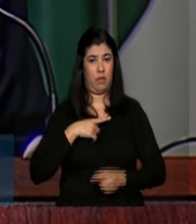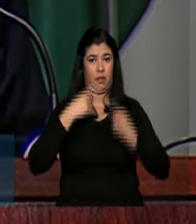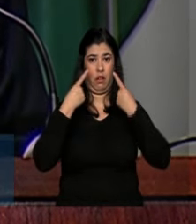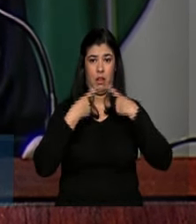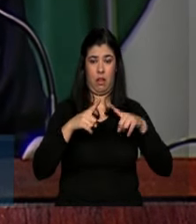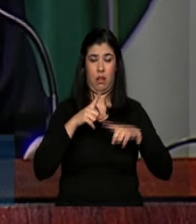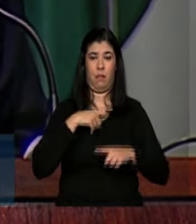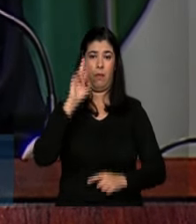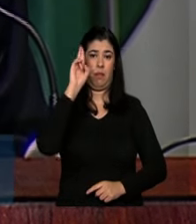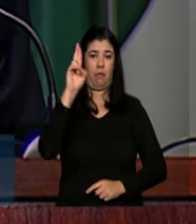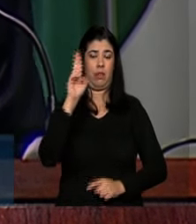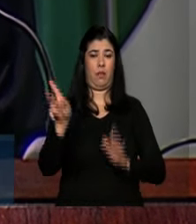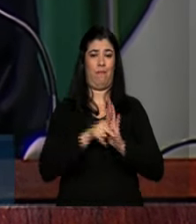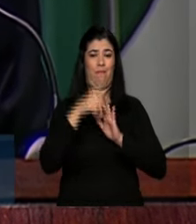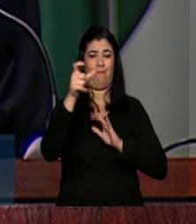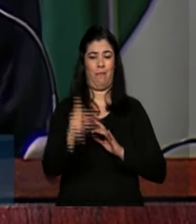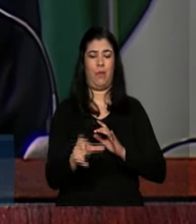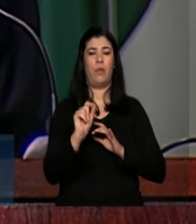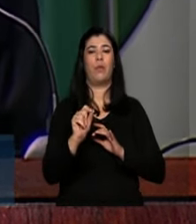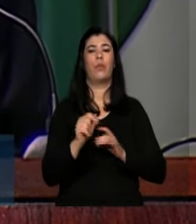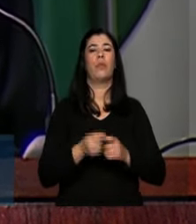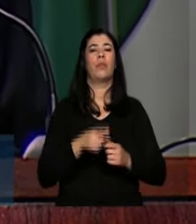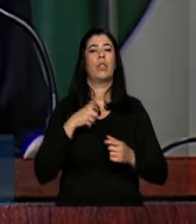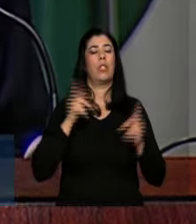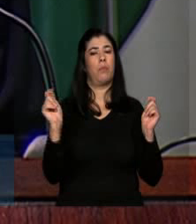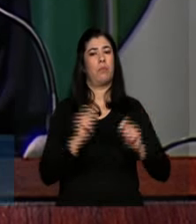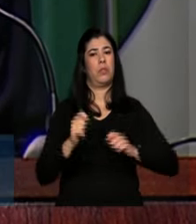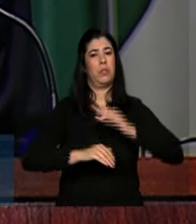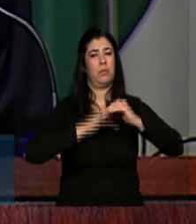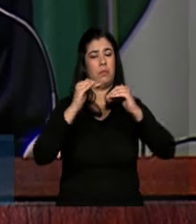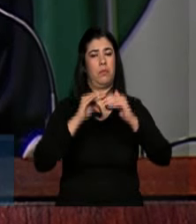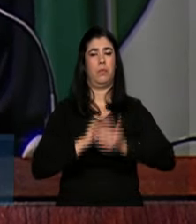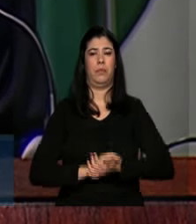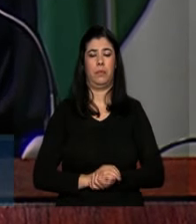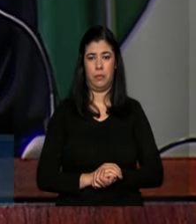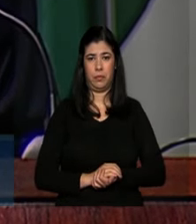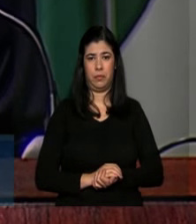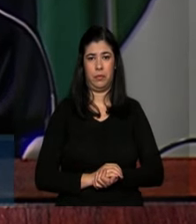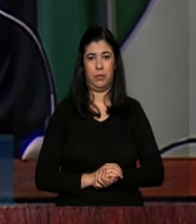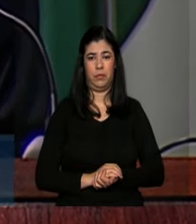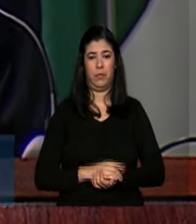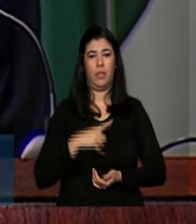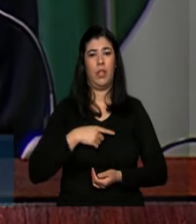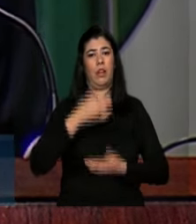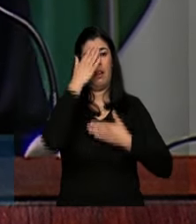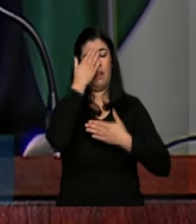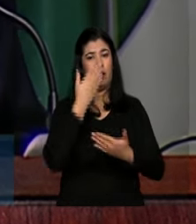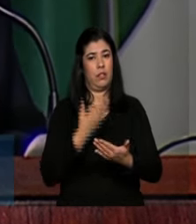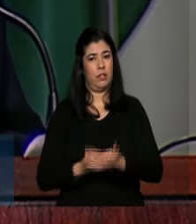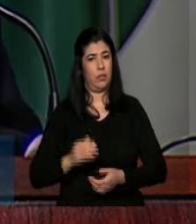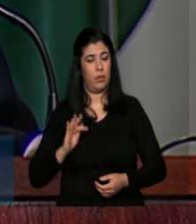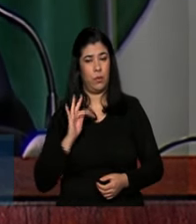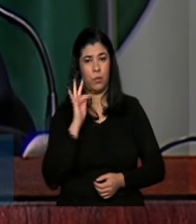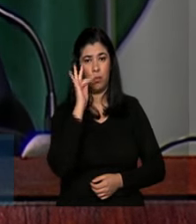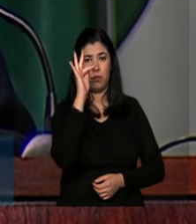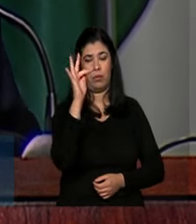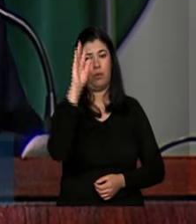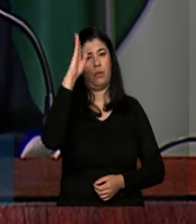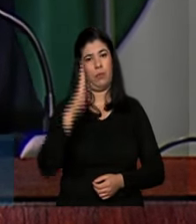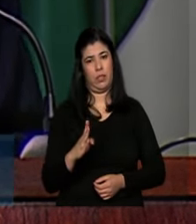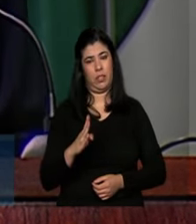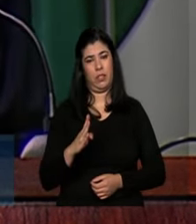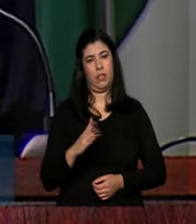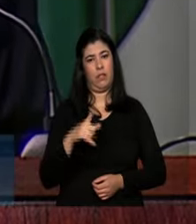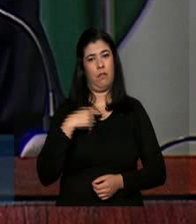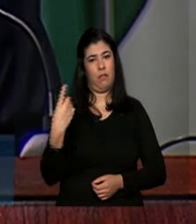o lugar que corresponde às suas imensas potencialidades. Acreditar no futuro do Brasil é o dever